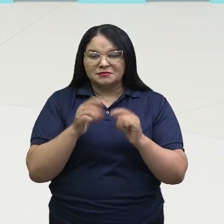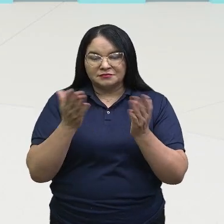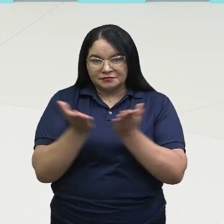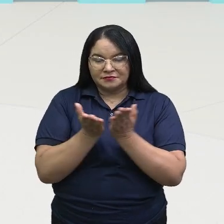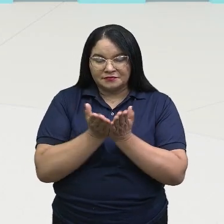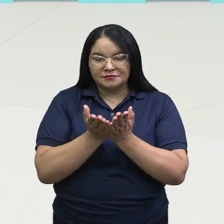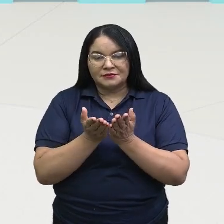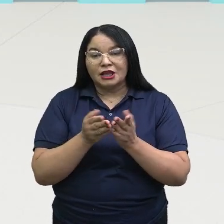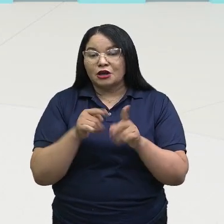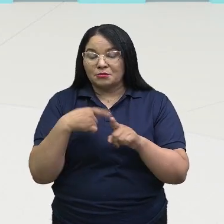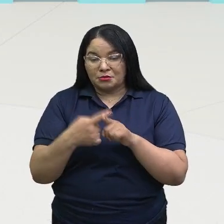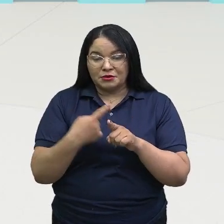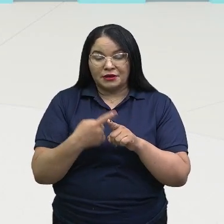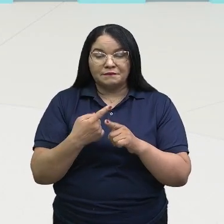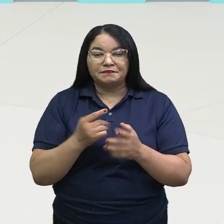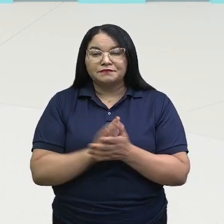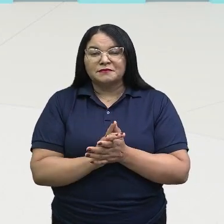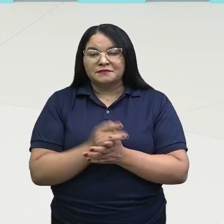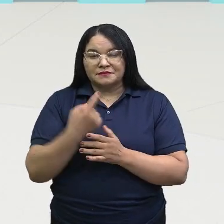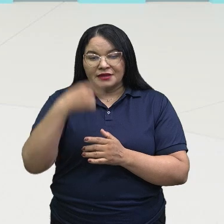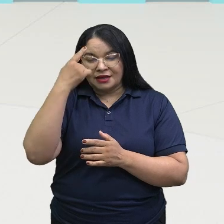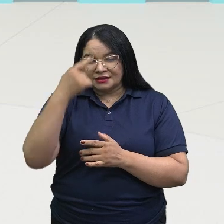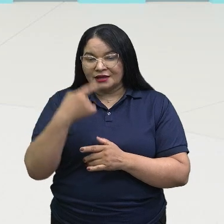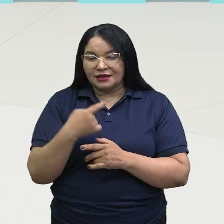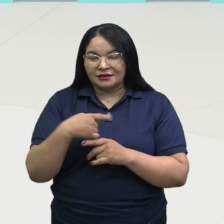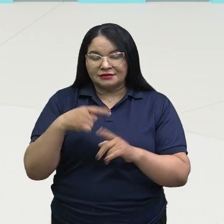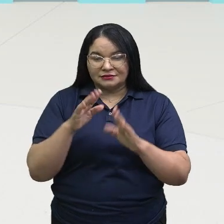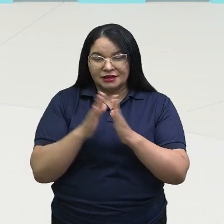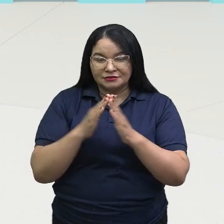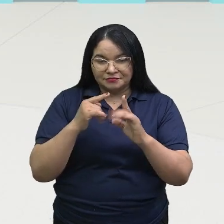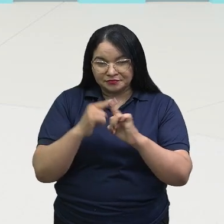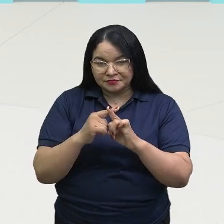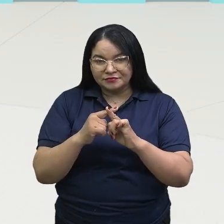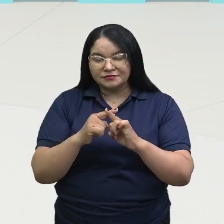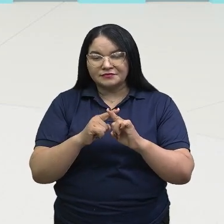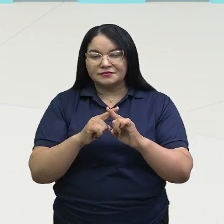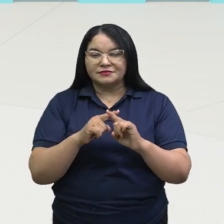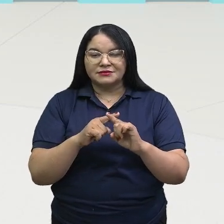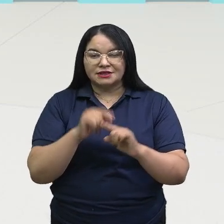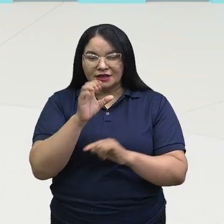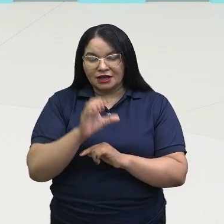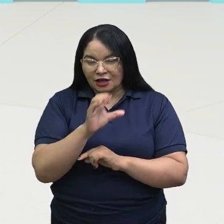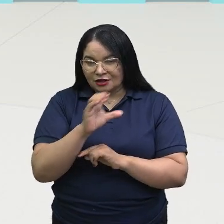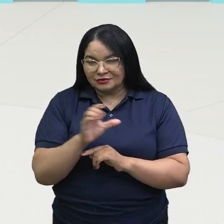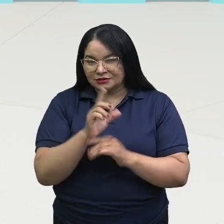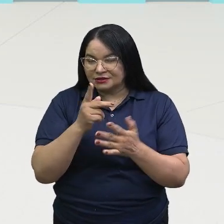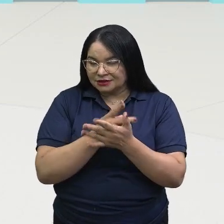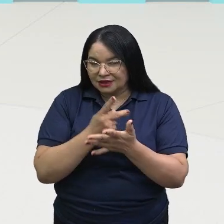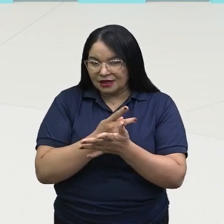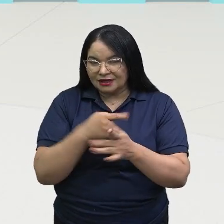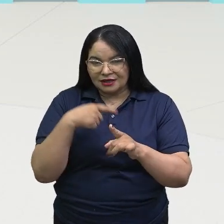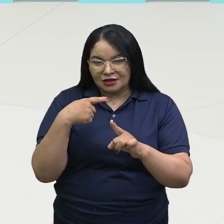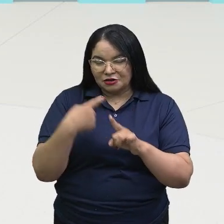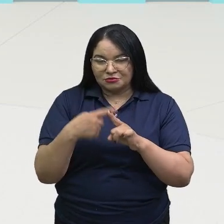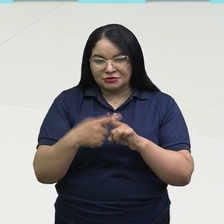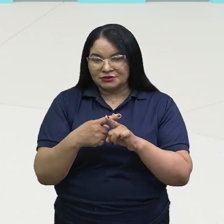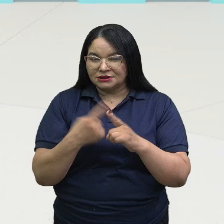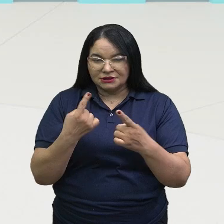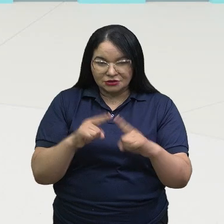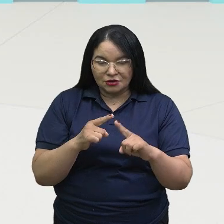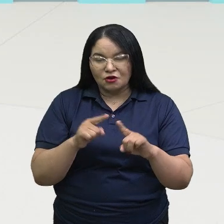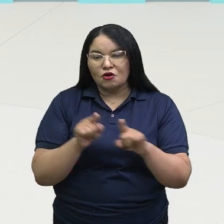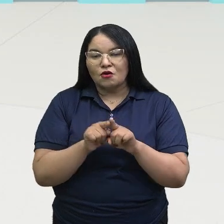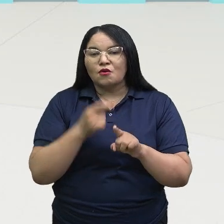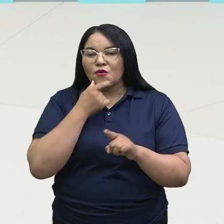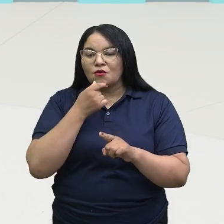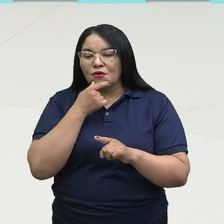as ideias da Igreja Católica eram, entre aspas, errôneas, ok? Porque ele vai debater, sobretudo, Martinho Lutero,